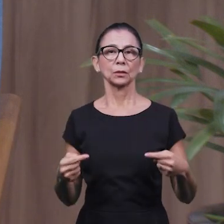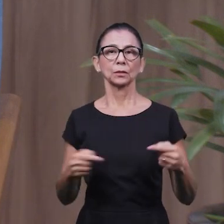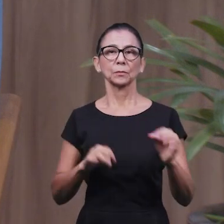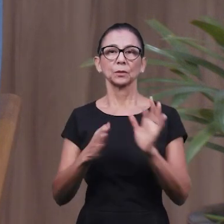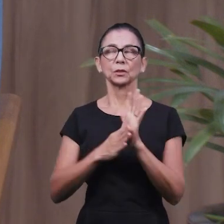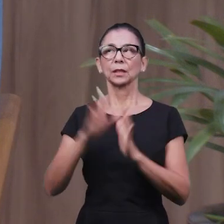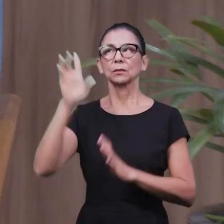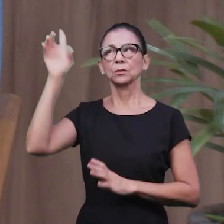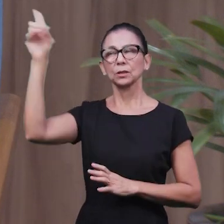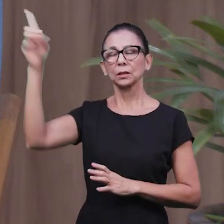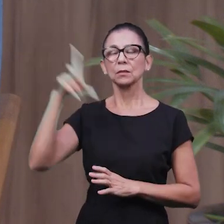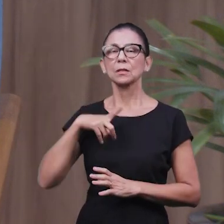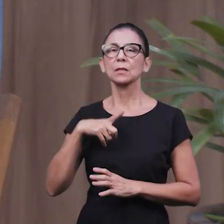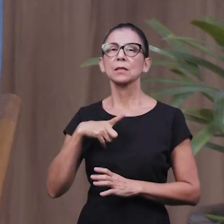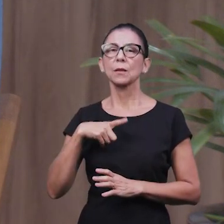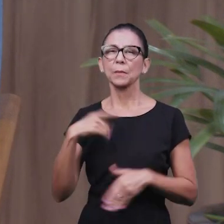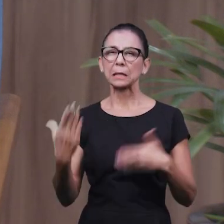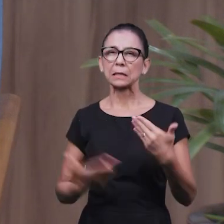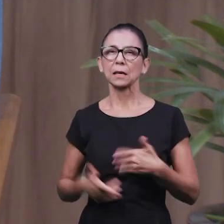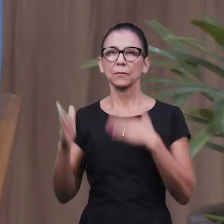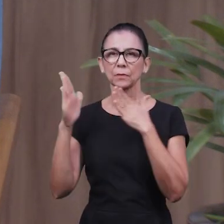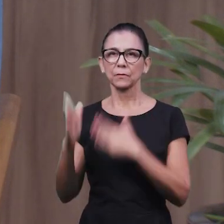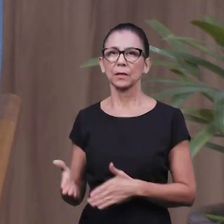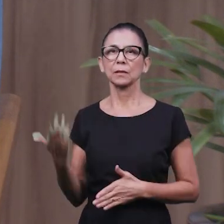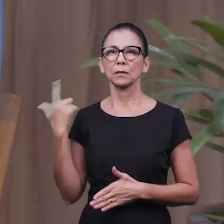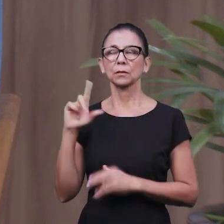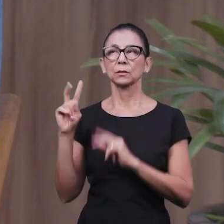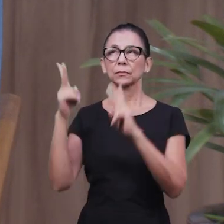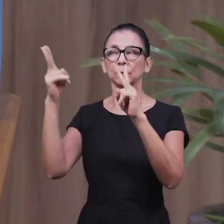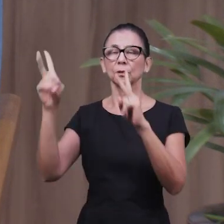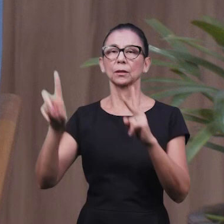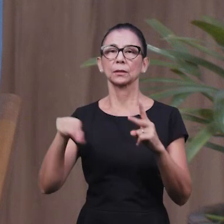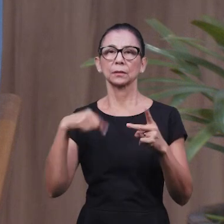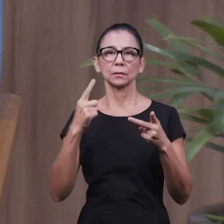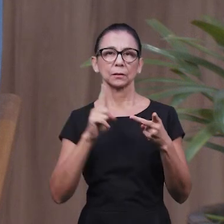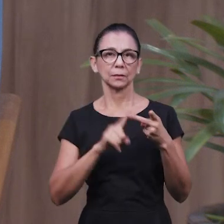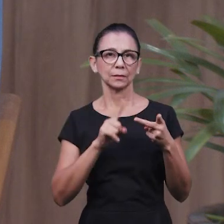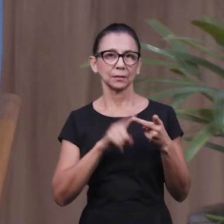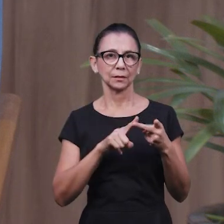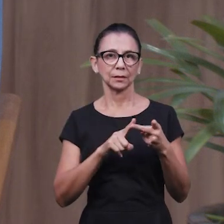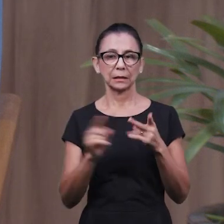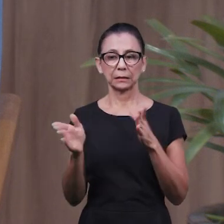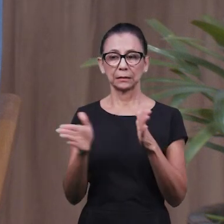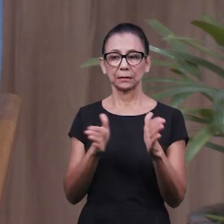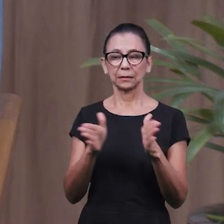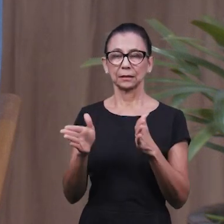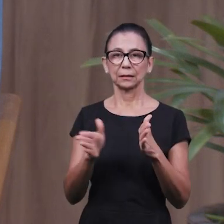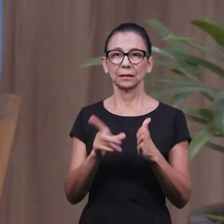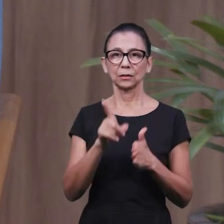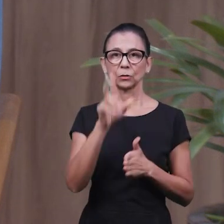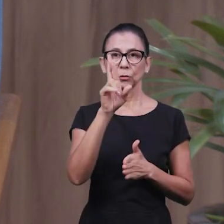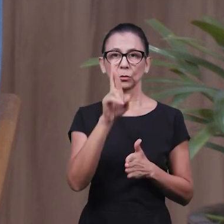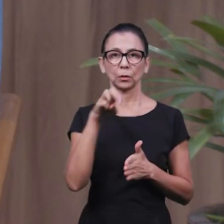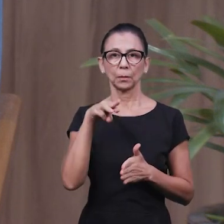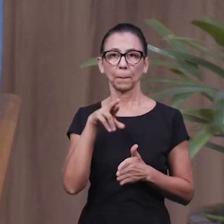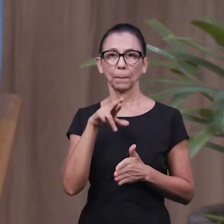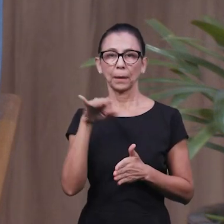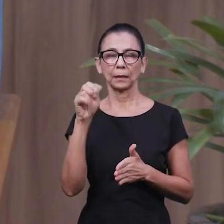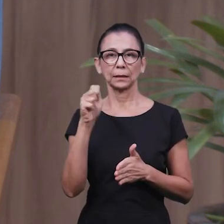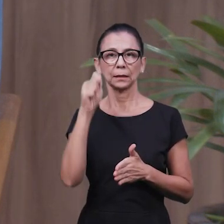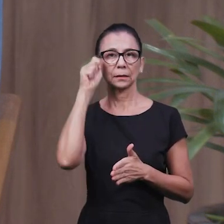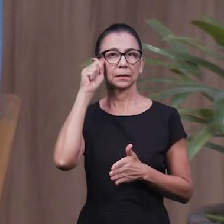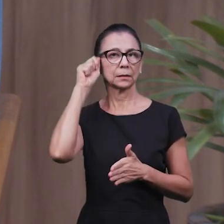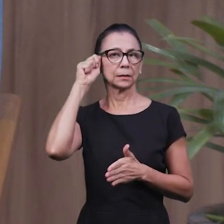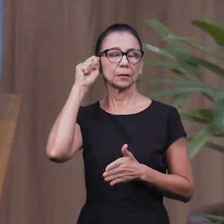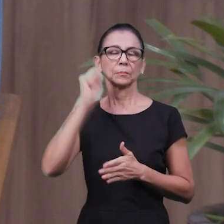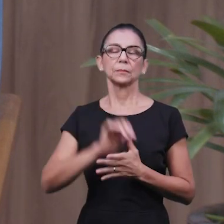as vitórias daqueles que permanecem firmes. Logo após, no quadro Acessibilidade, a doutora Maria Amin vai fazer uma